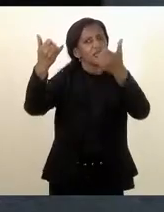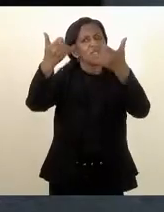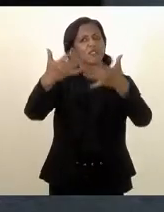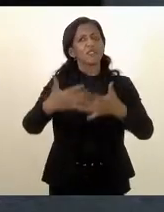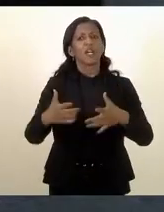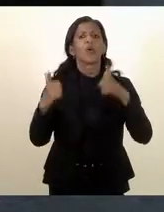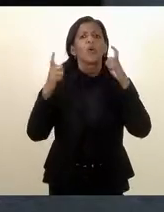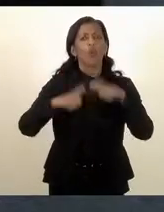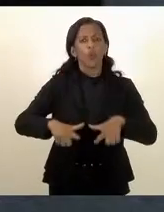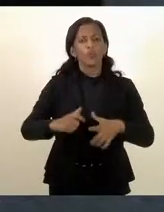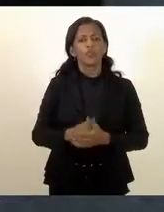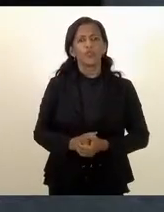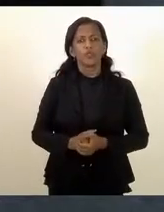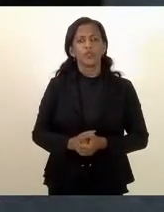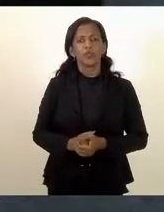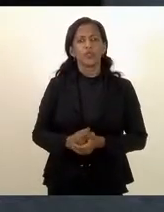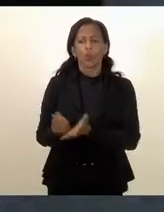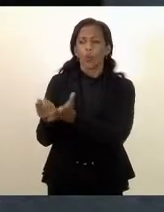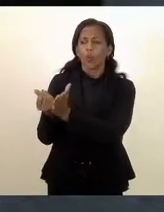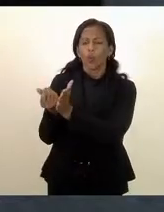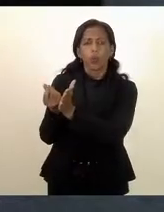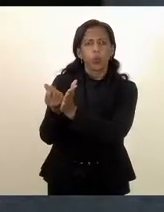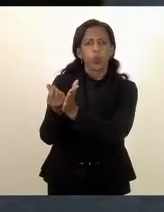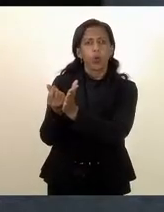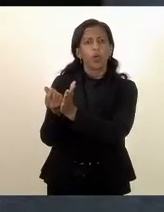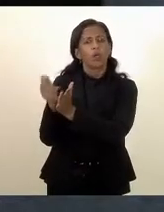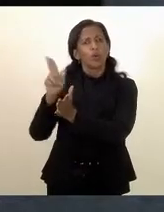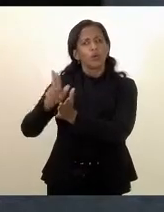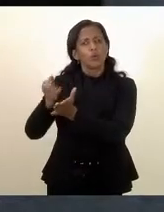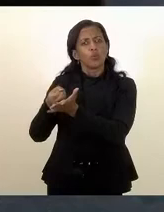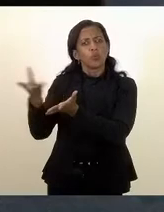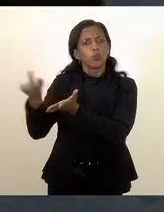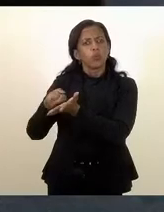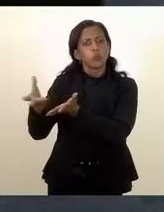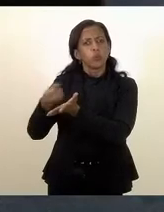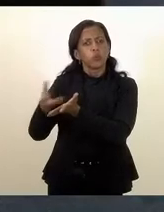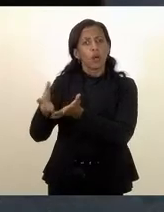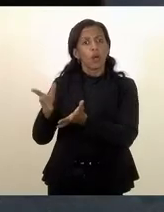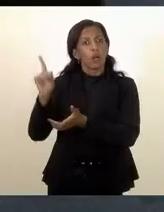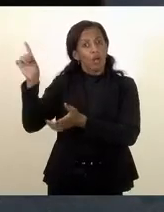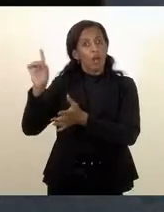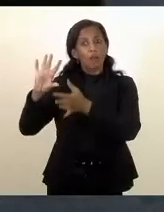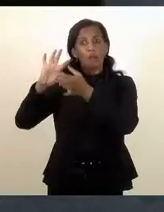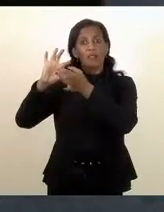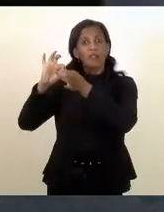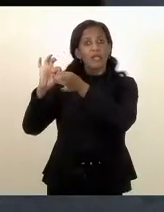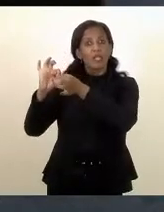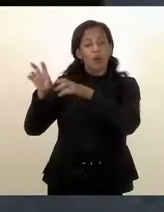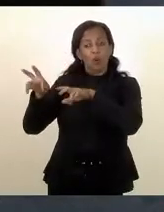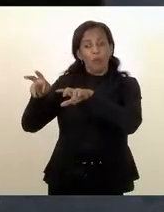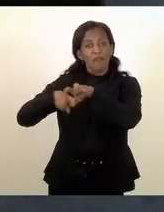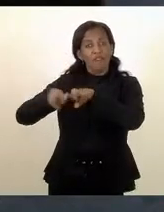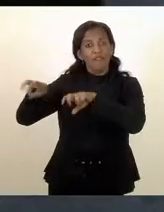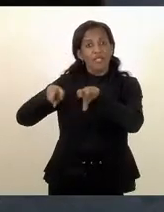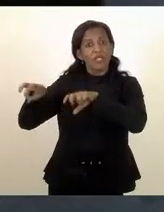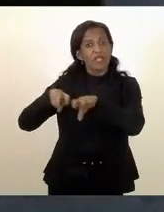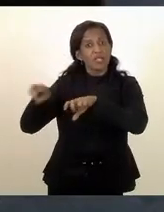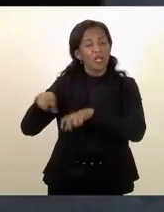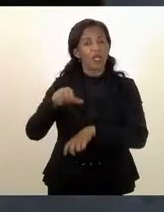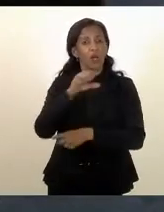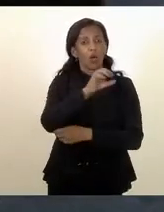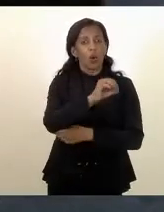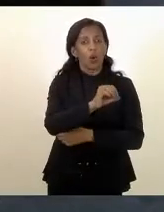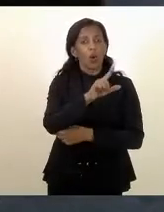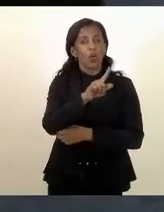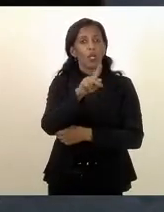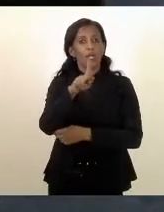onde foram parar os recursos que foram usados para fazer uma transolímpica por exemplo porque ali foram gastos